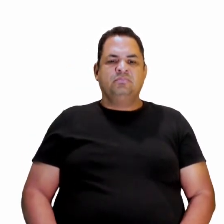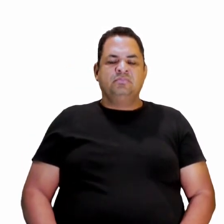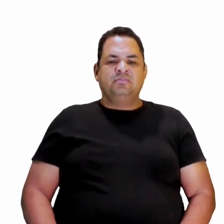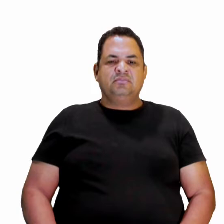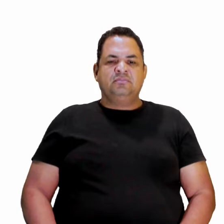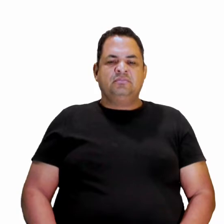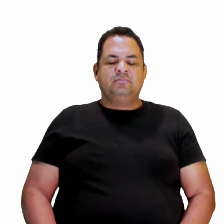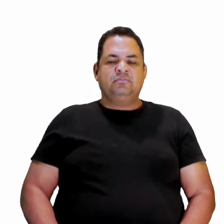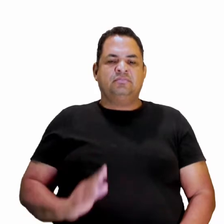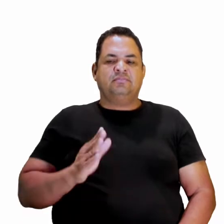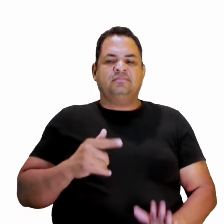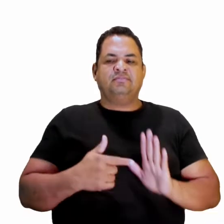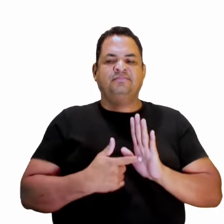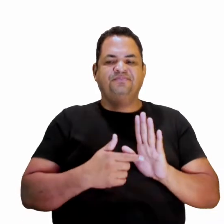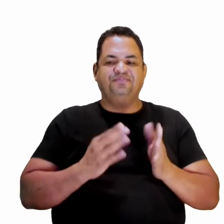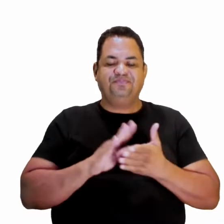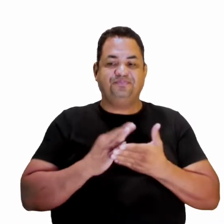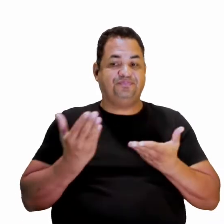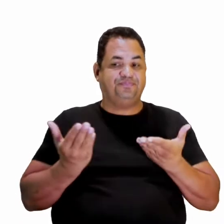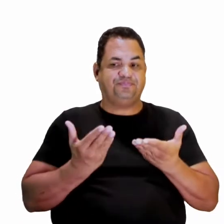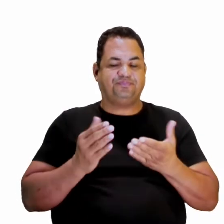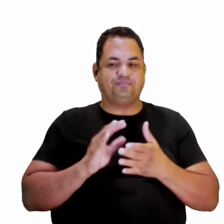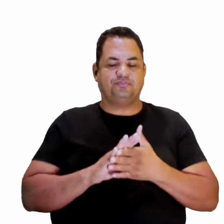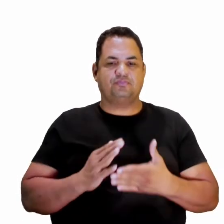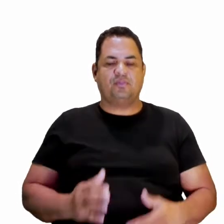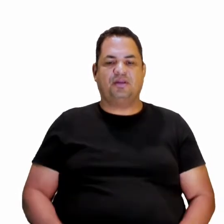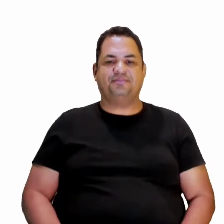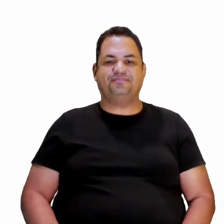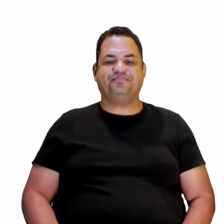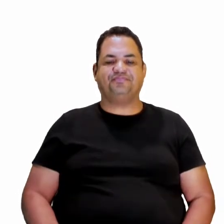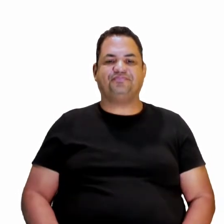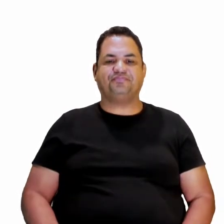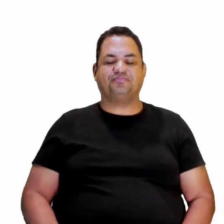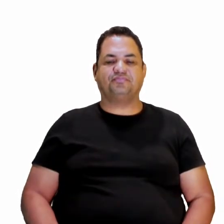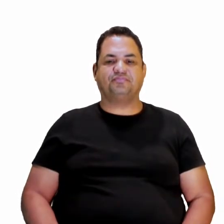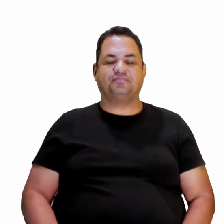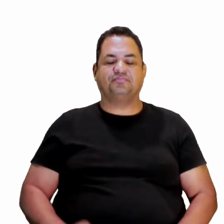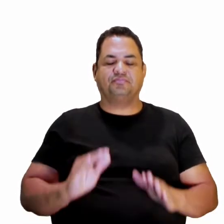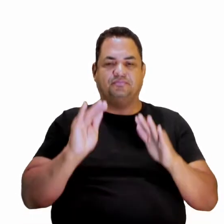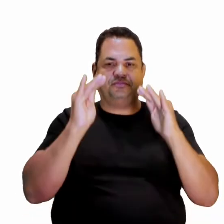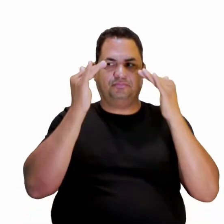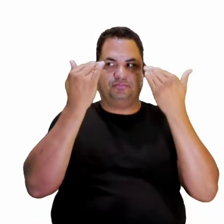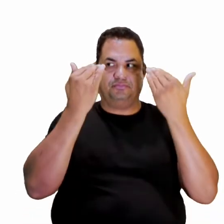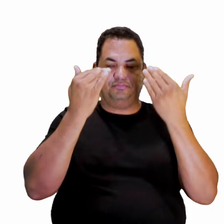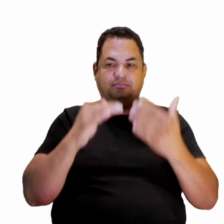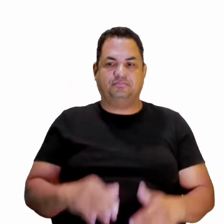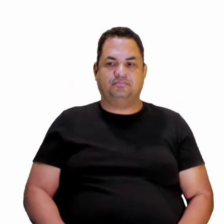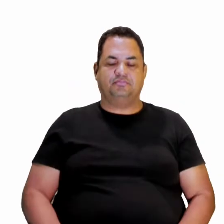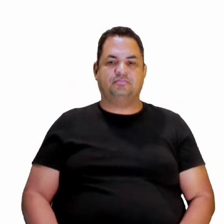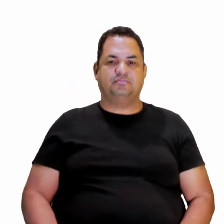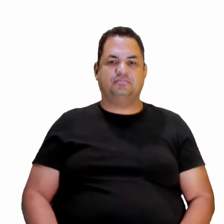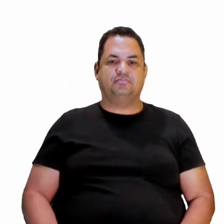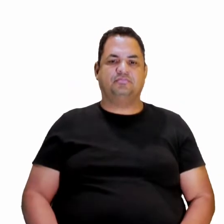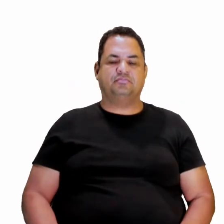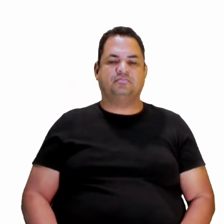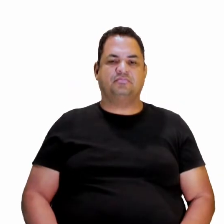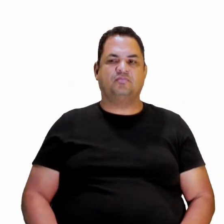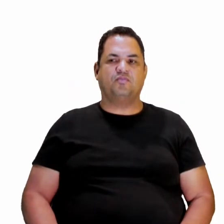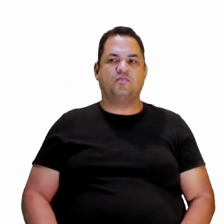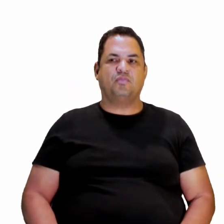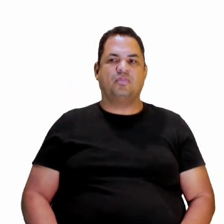ele já mostrando como é que fica, né? Então, olha só, presta bem atenção. Vai ficar